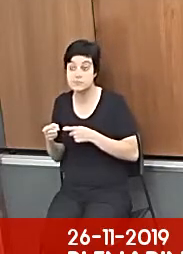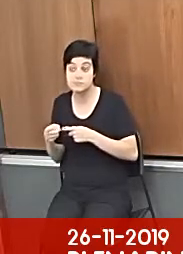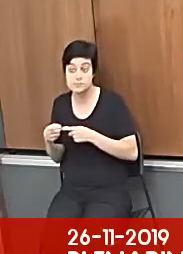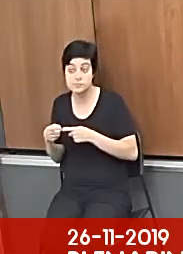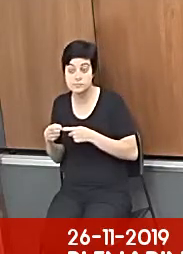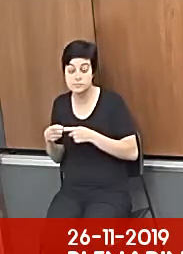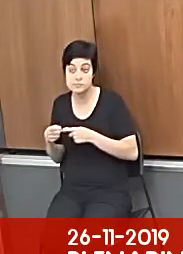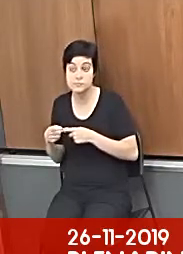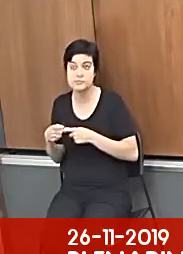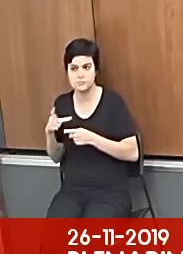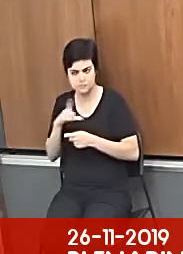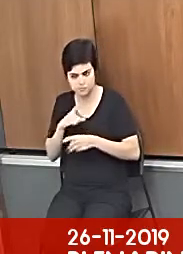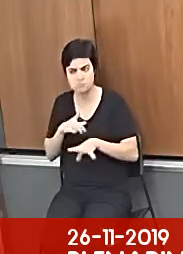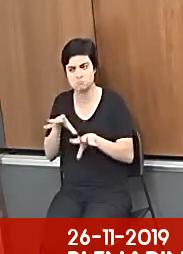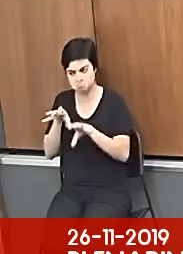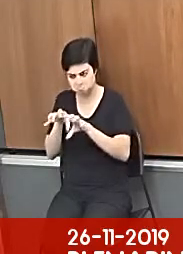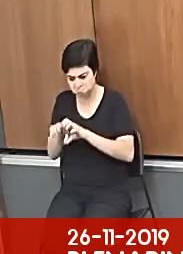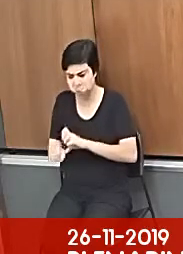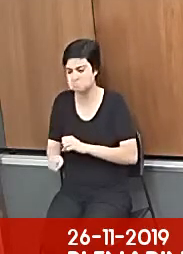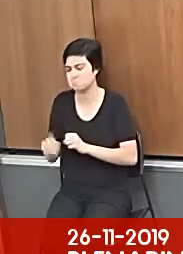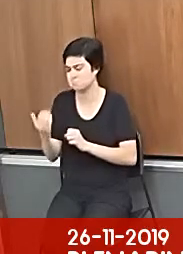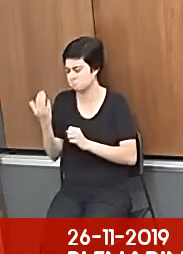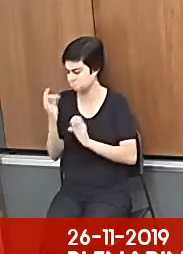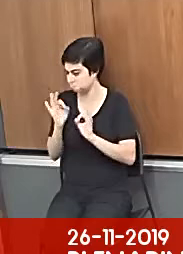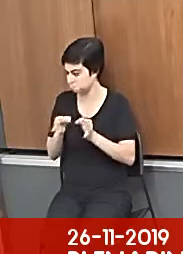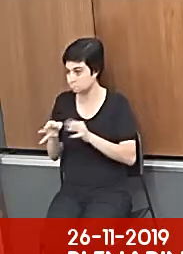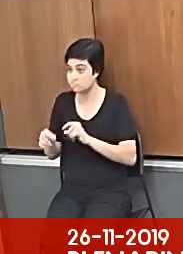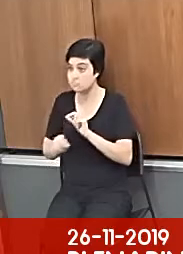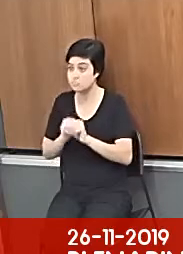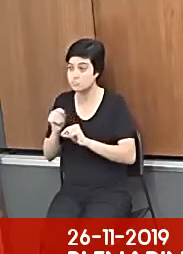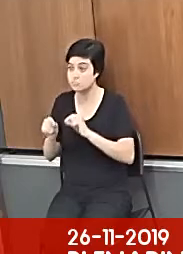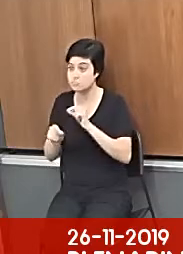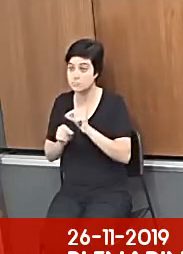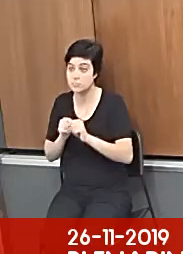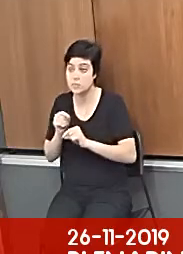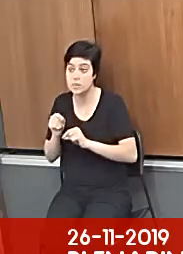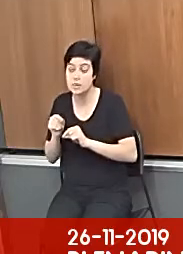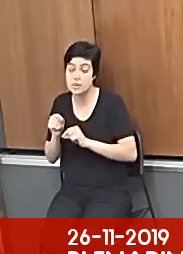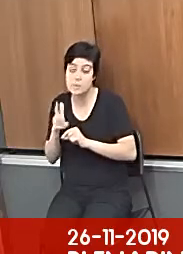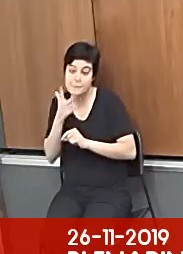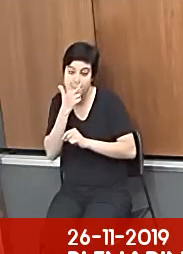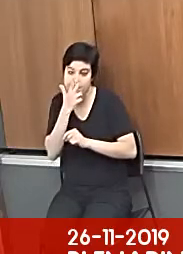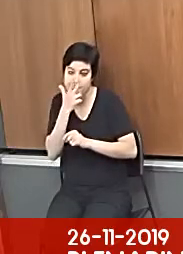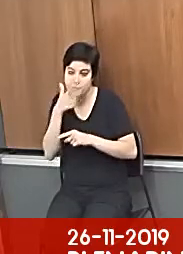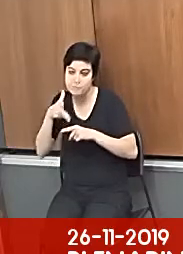recebeu habilitação, formação, competência para consertar.